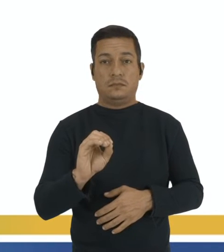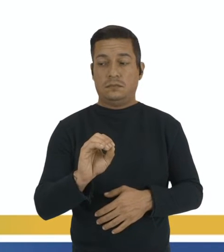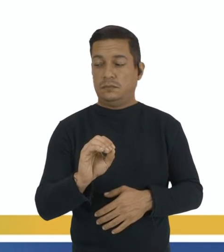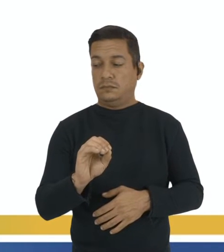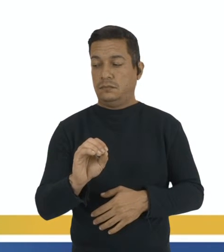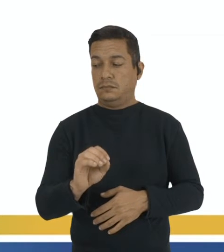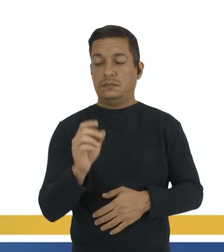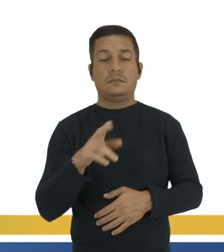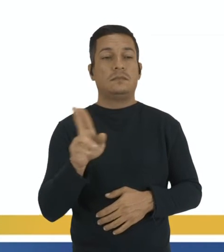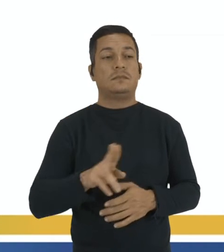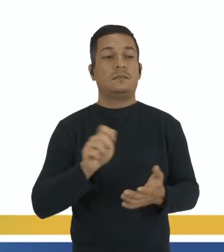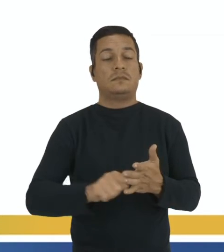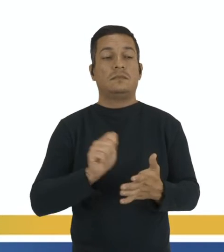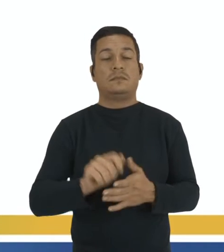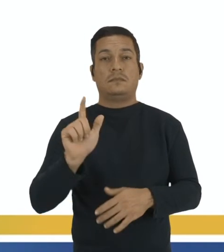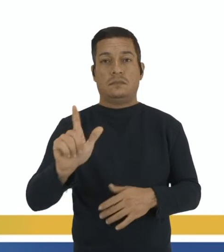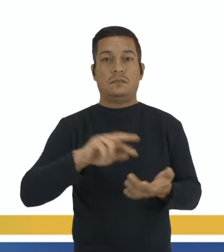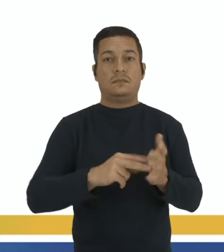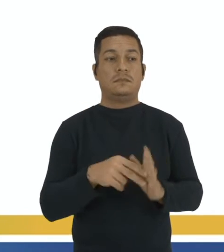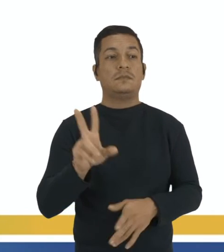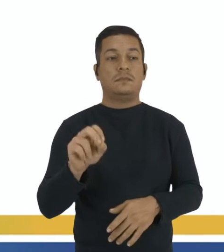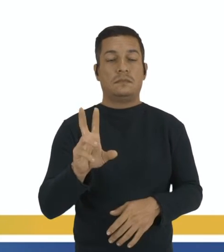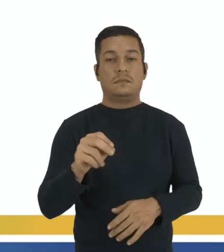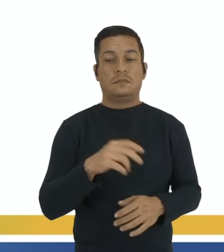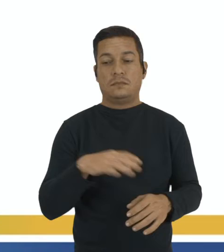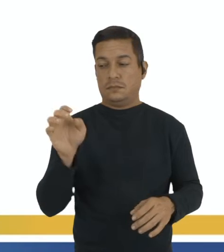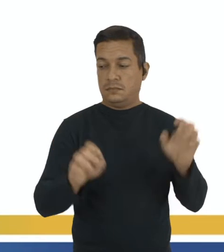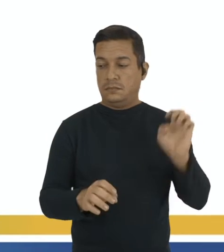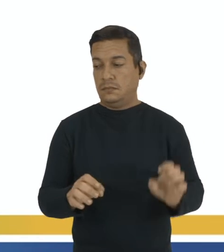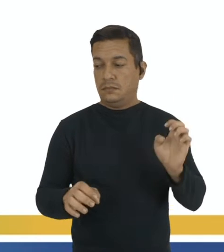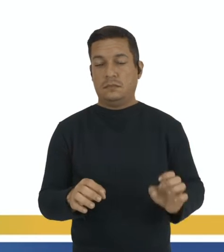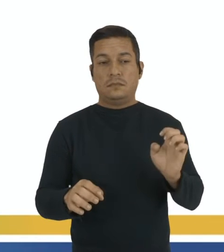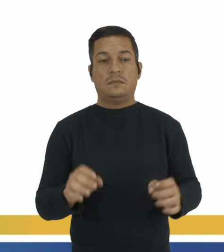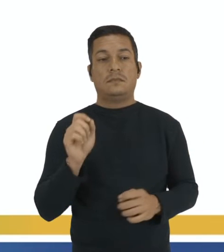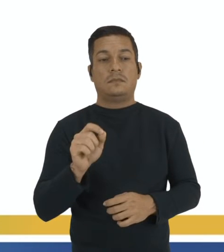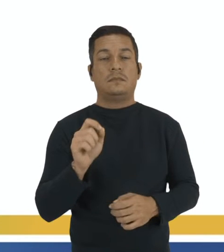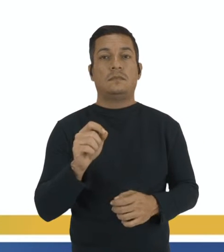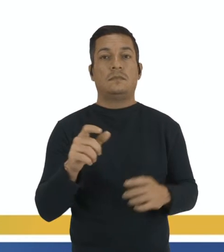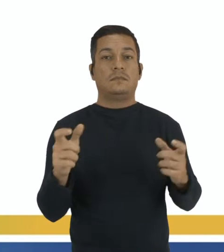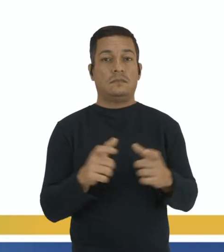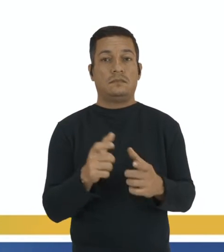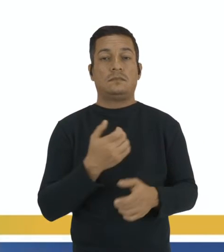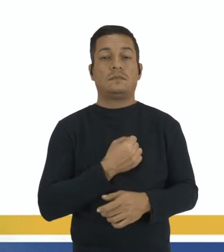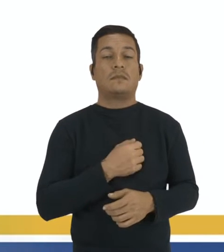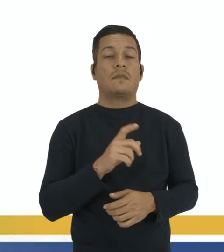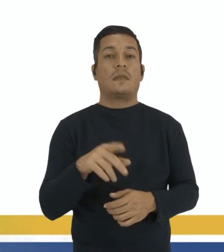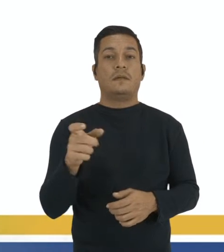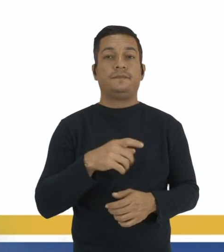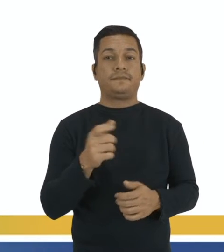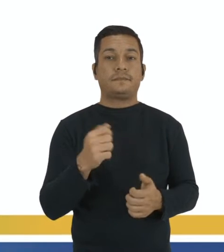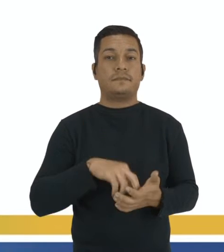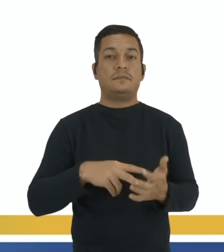nós iríamos escrever o L, que vale 50, e à esquerda uma letra de menor valor, que no caso seria X, que vale